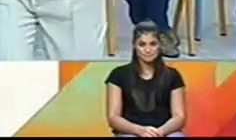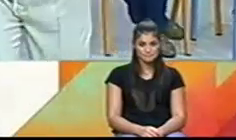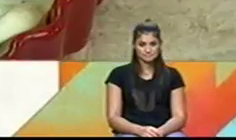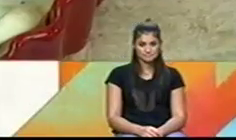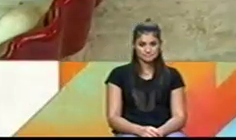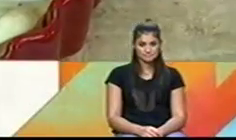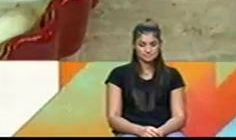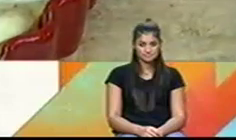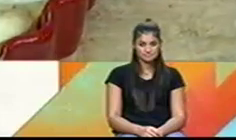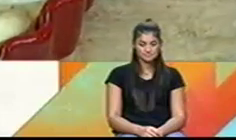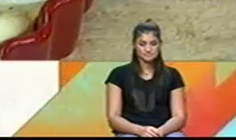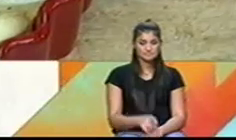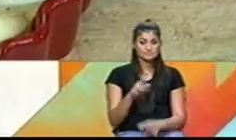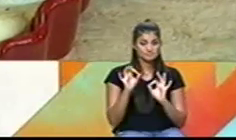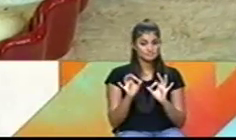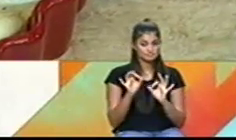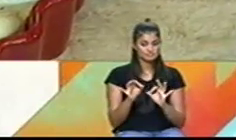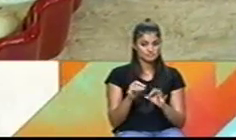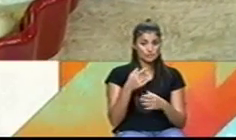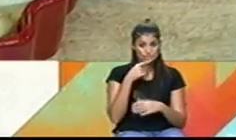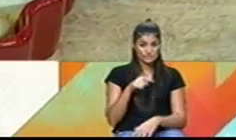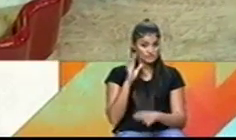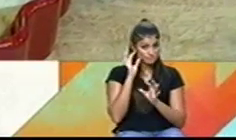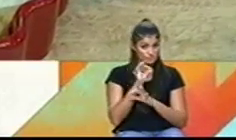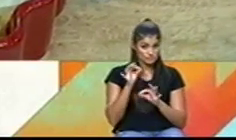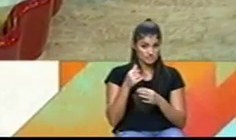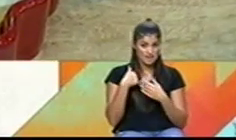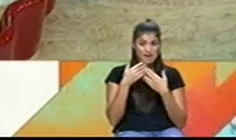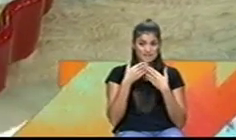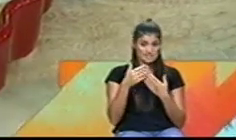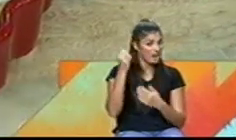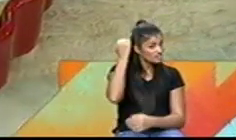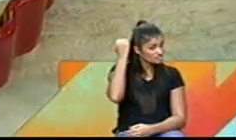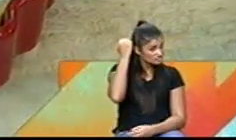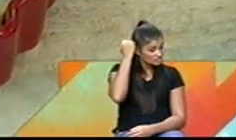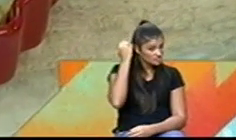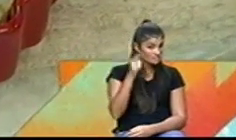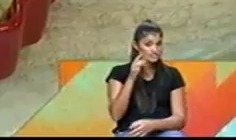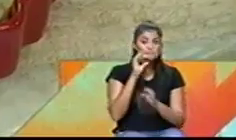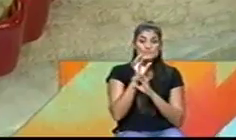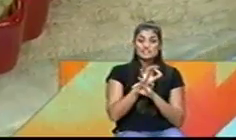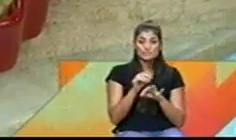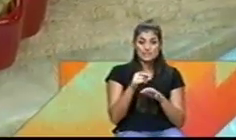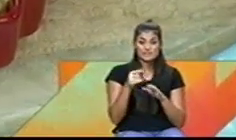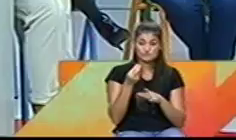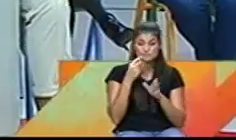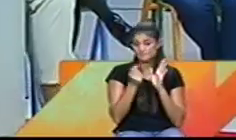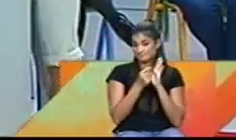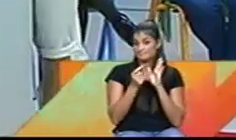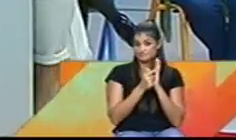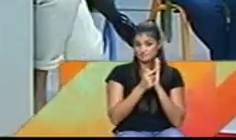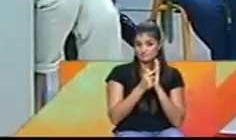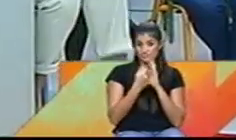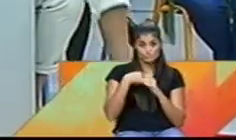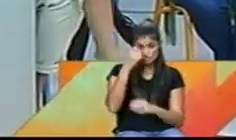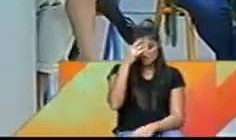Esta ficou a mais. Okay. Pronto. E voltamos à música. Antes de mais, agradecendo à Cristina Manso Preto esta deliciosa receita. E não se